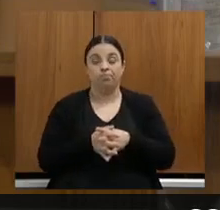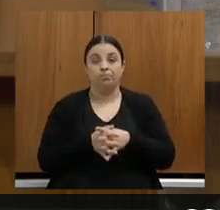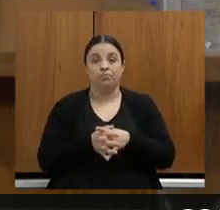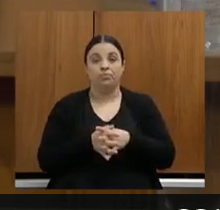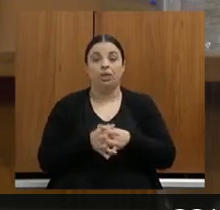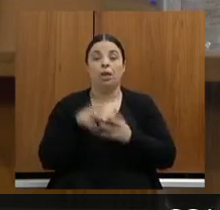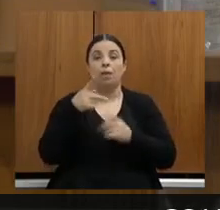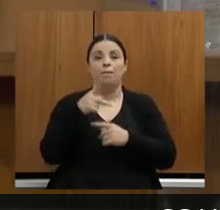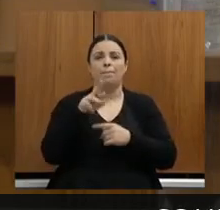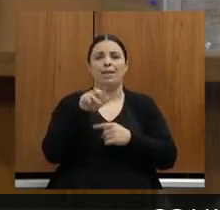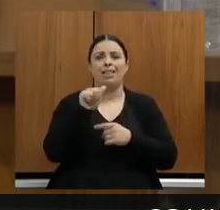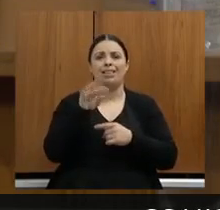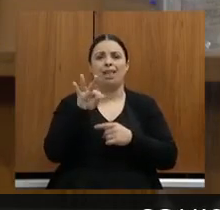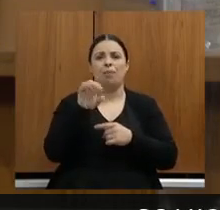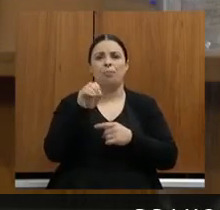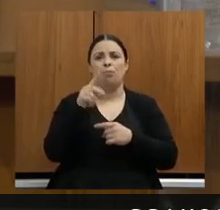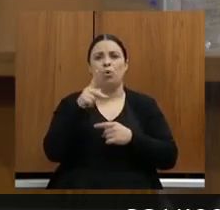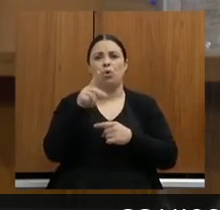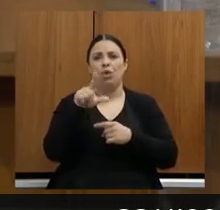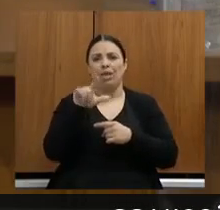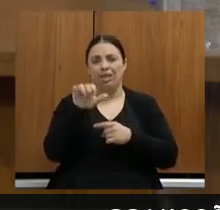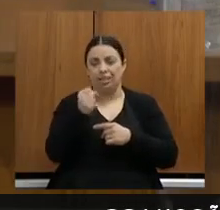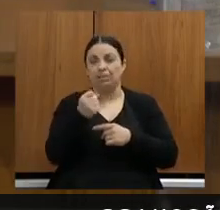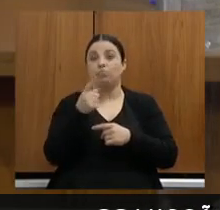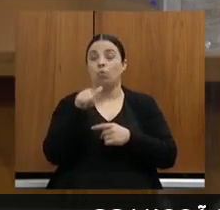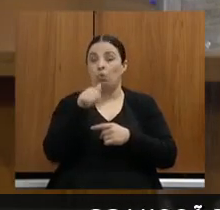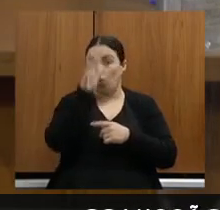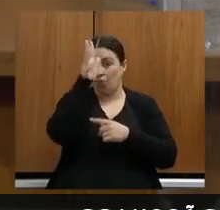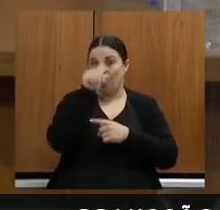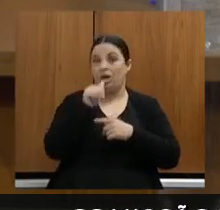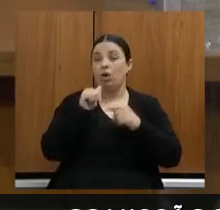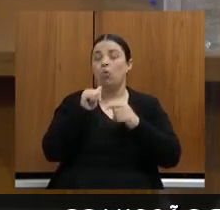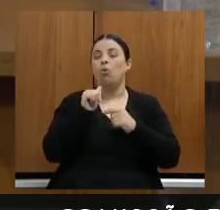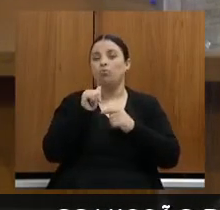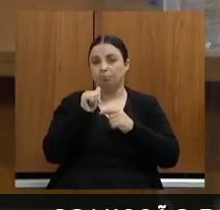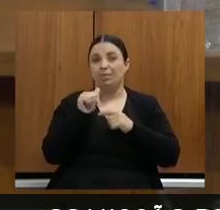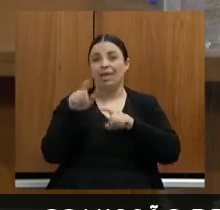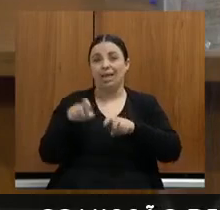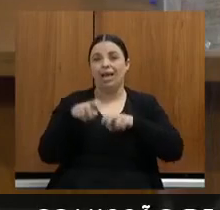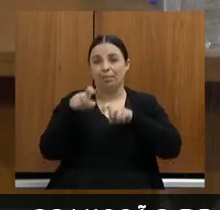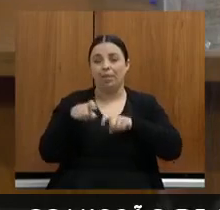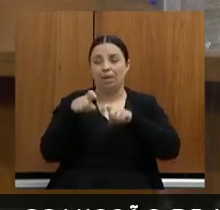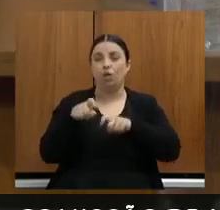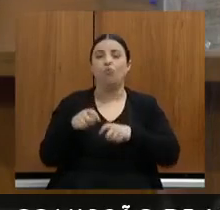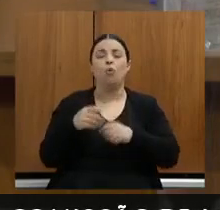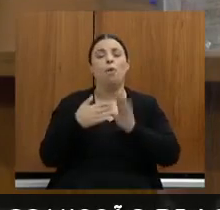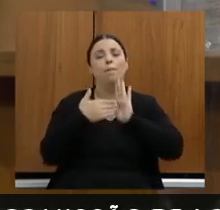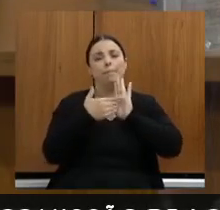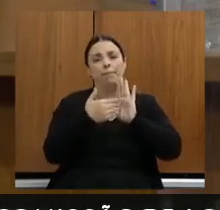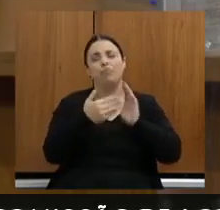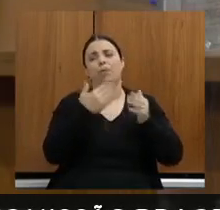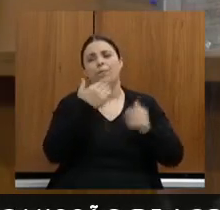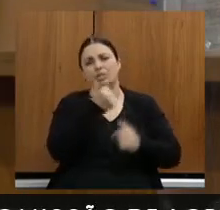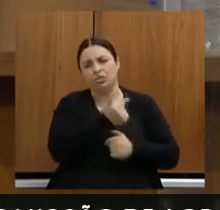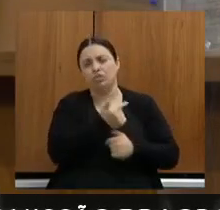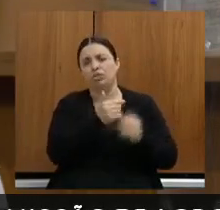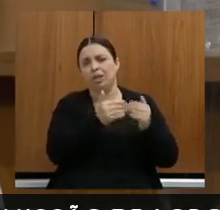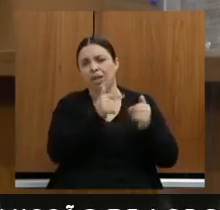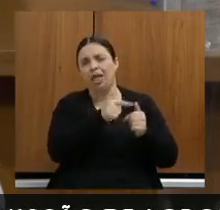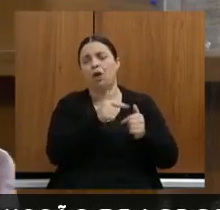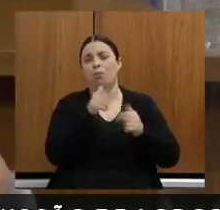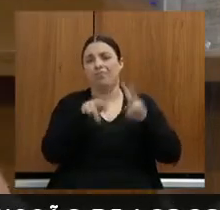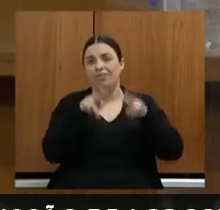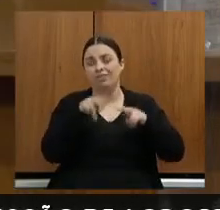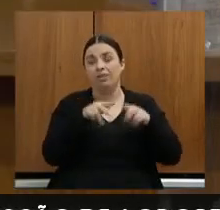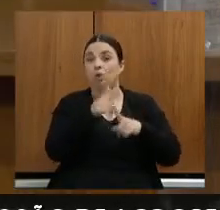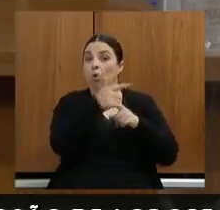à para tal só frango caipira eu vou pedir a Yamá são da e matéria do IMA lá no município porque tem outros municípios que estão conseguindo